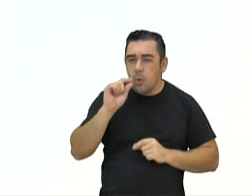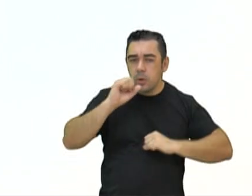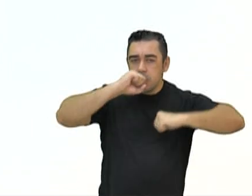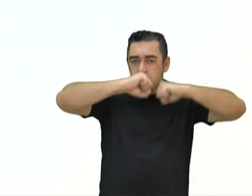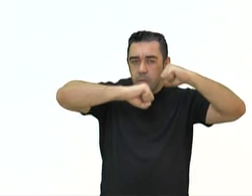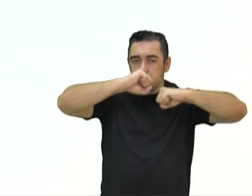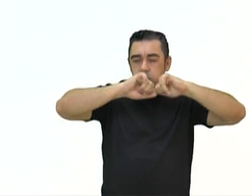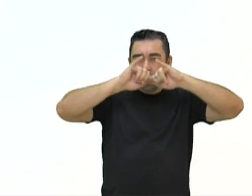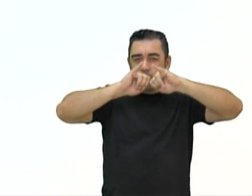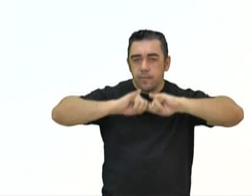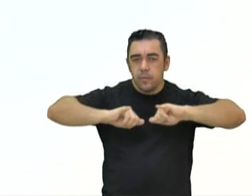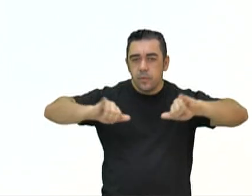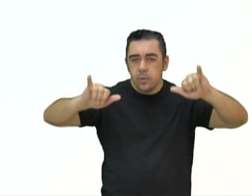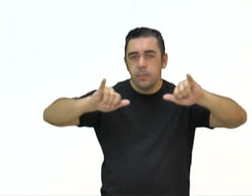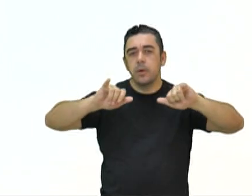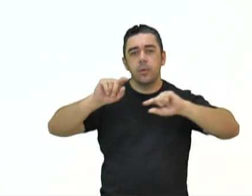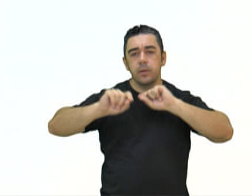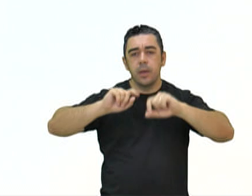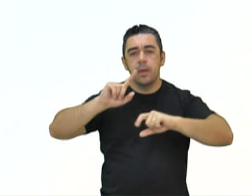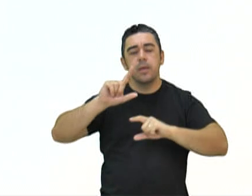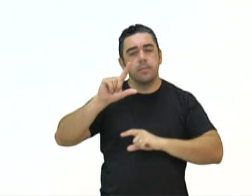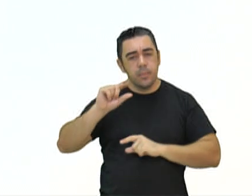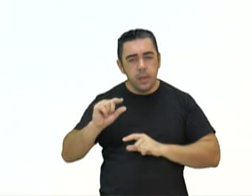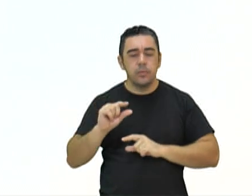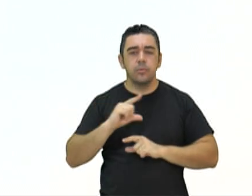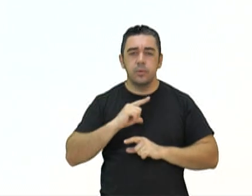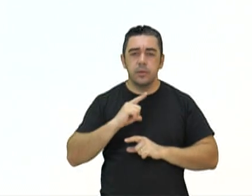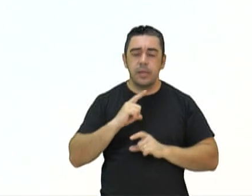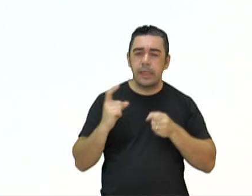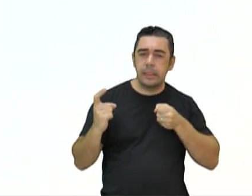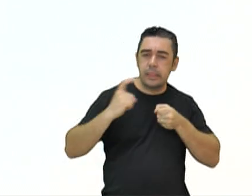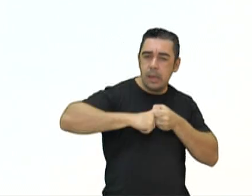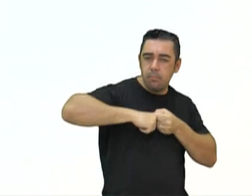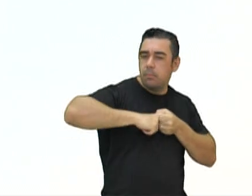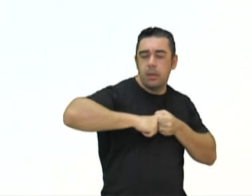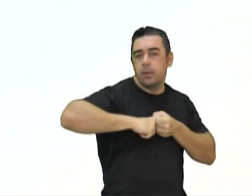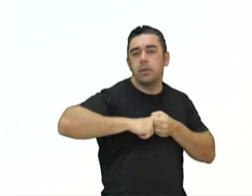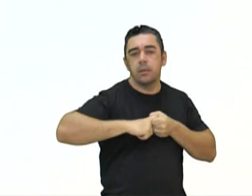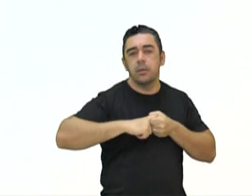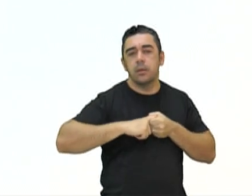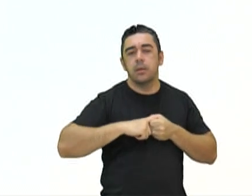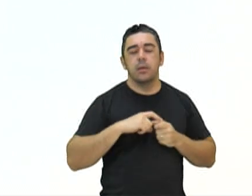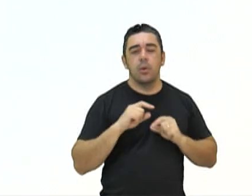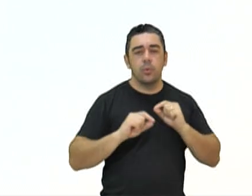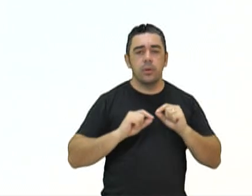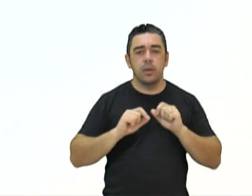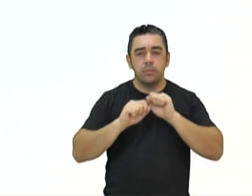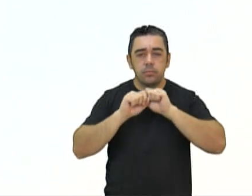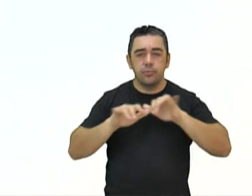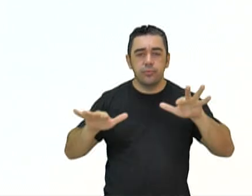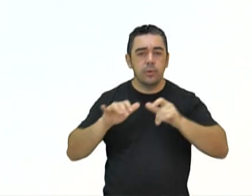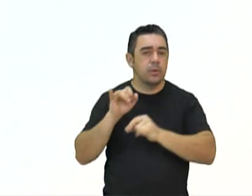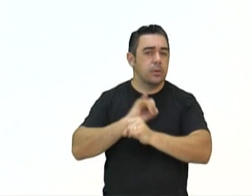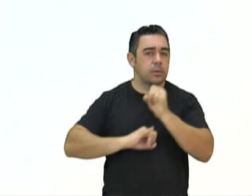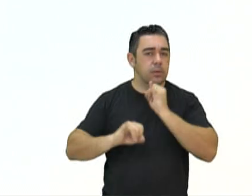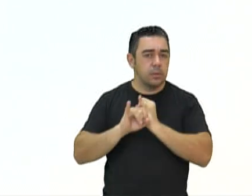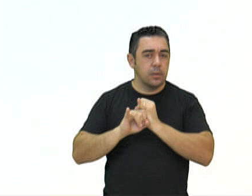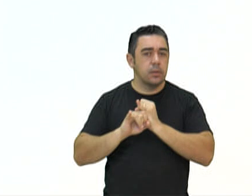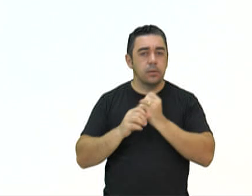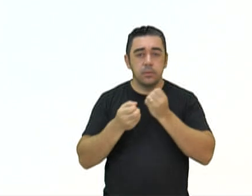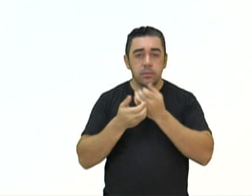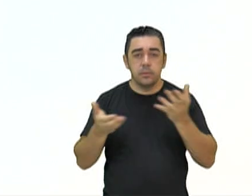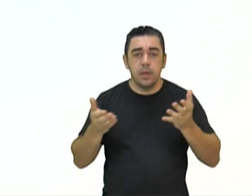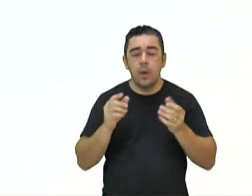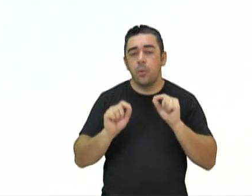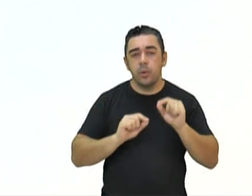da informação, que é cada vez menos dependente das ferramentas de distribuição da internet para entregar